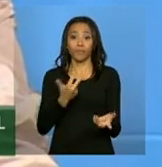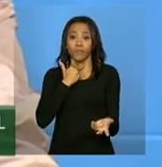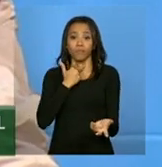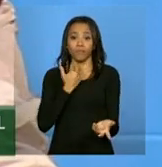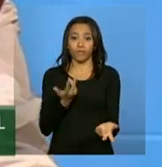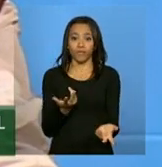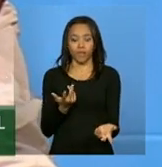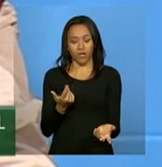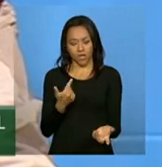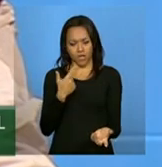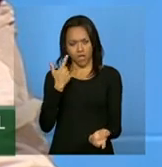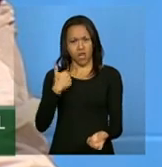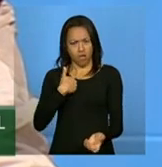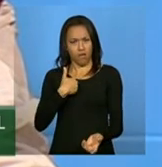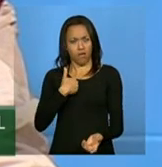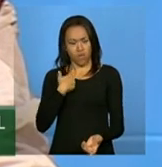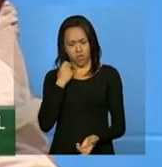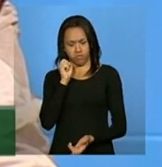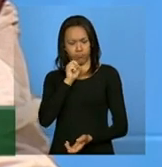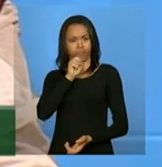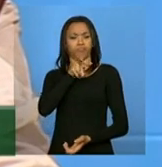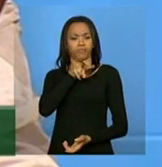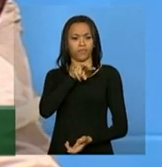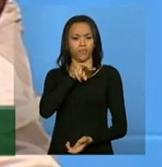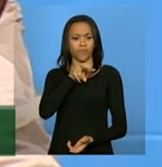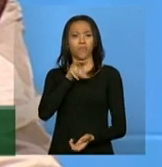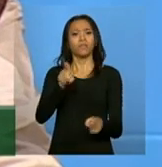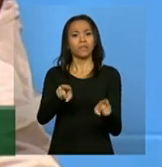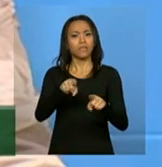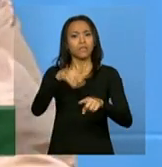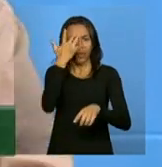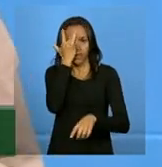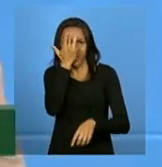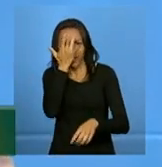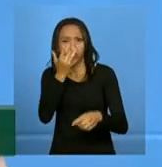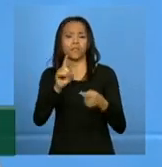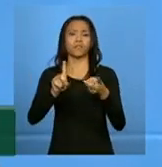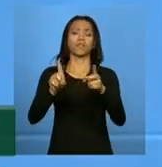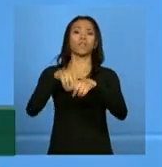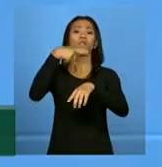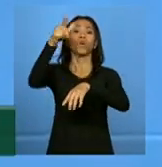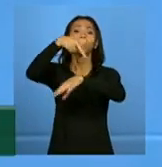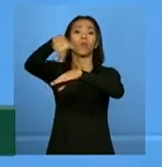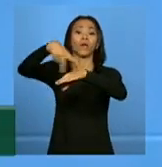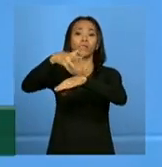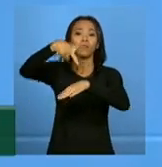E eu me deparei, inclusive, na Índia e no Paquistão.